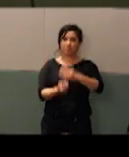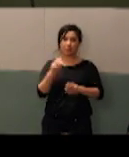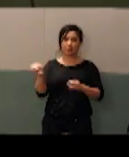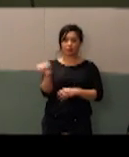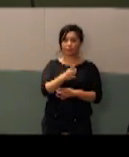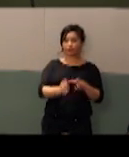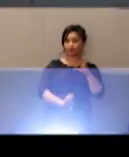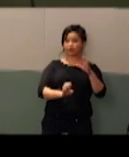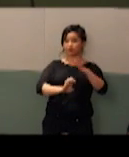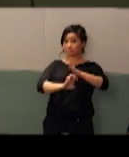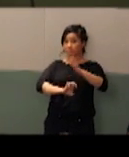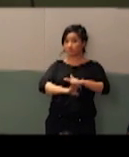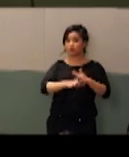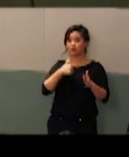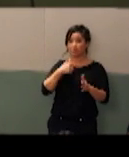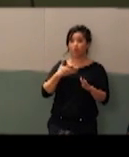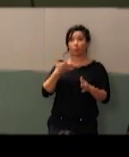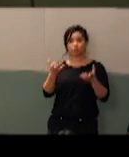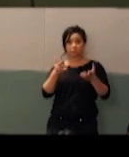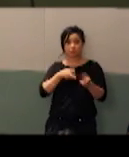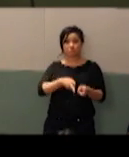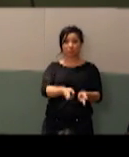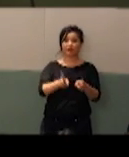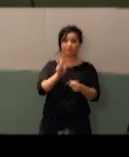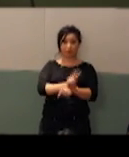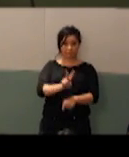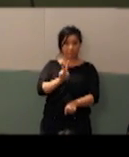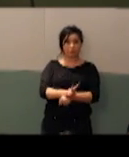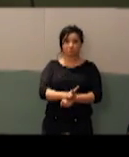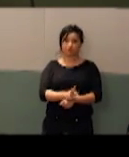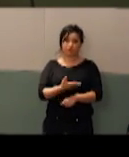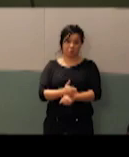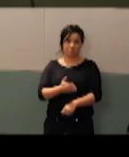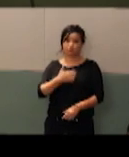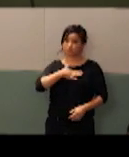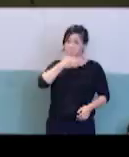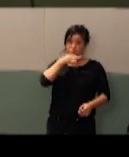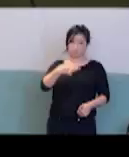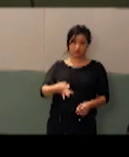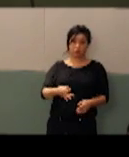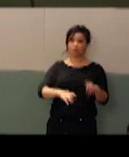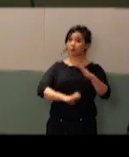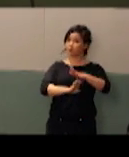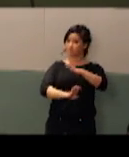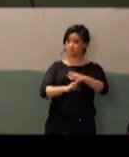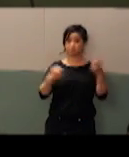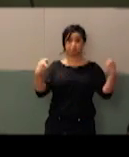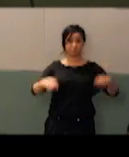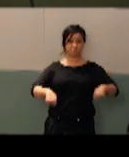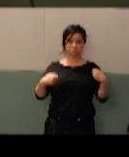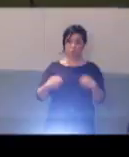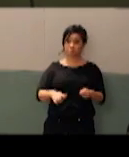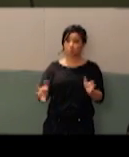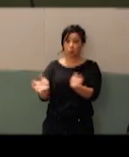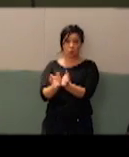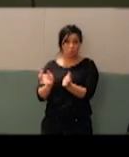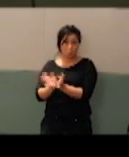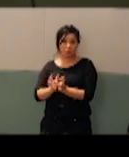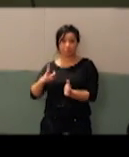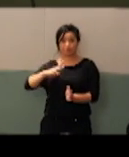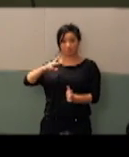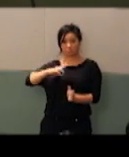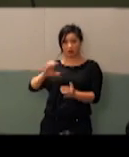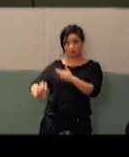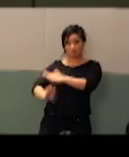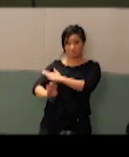defendendo essa prática. Entendo que a iniciativa privada tem que participar, sim, e talvez,